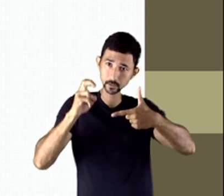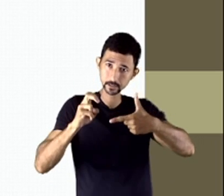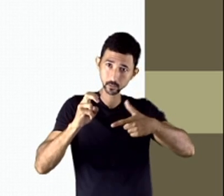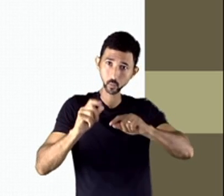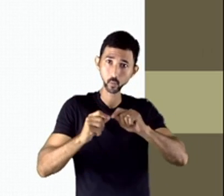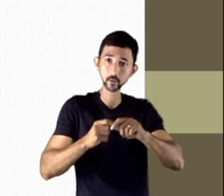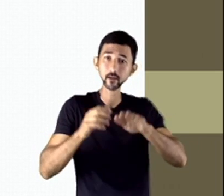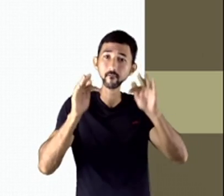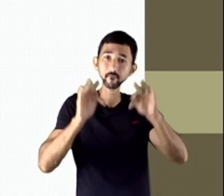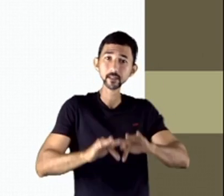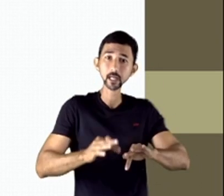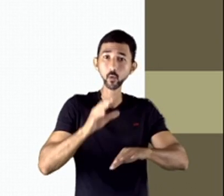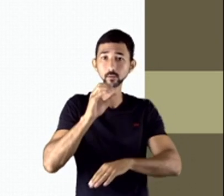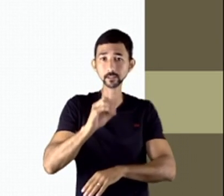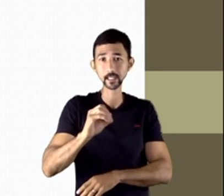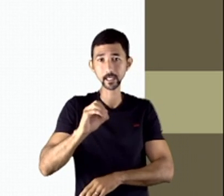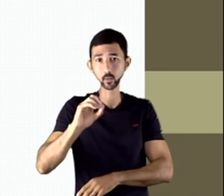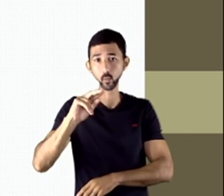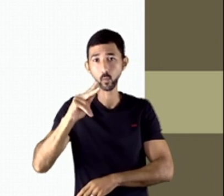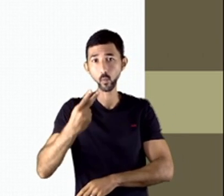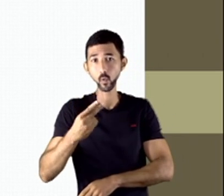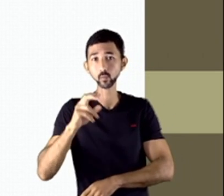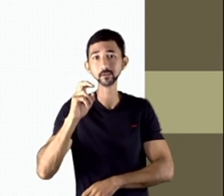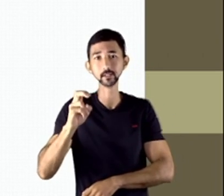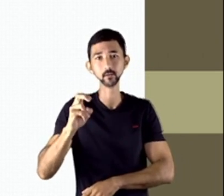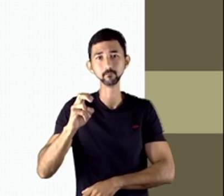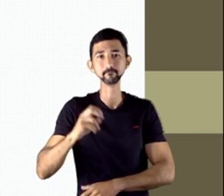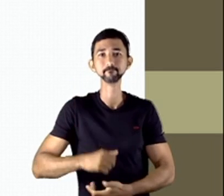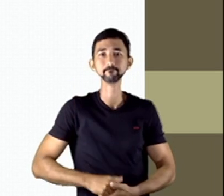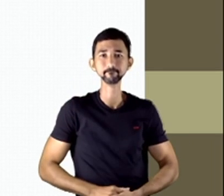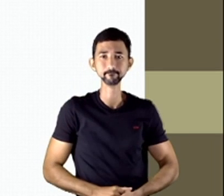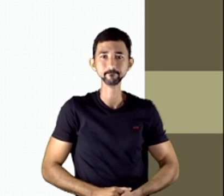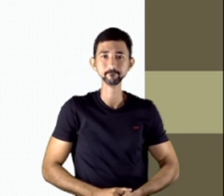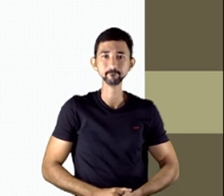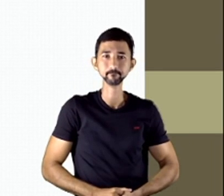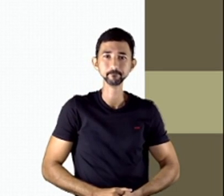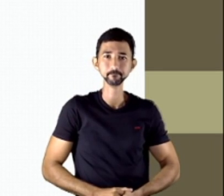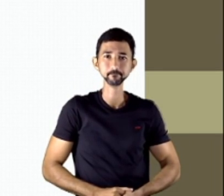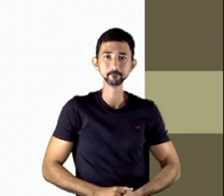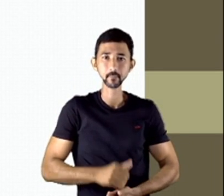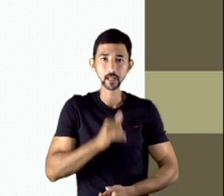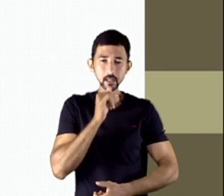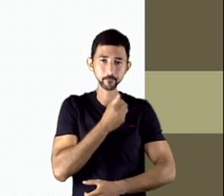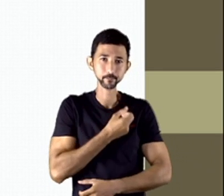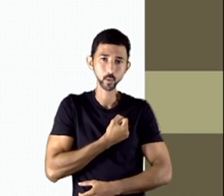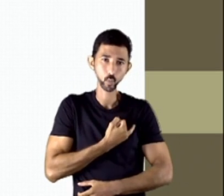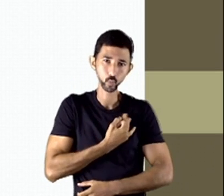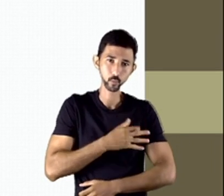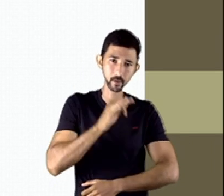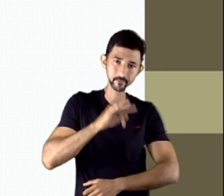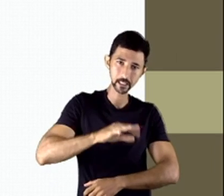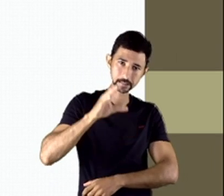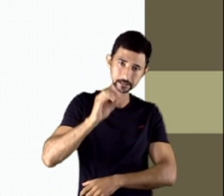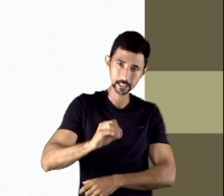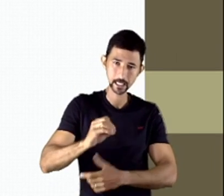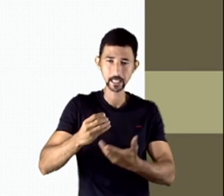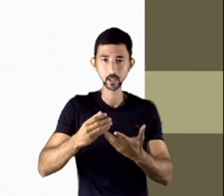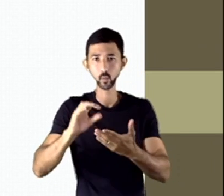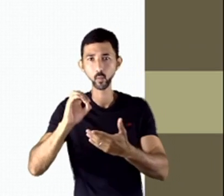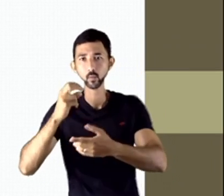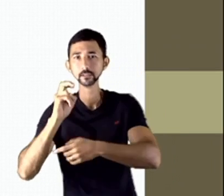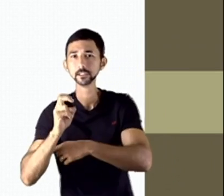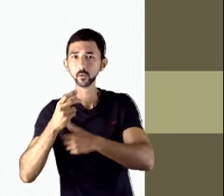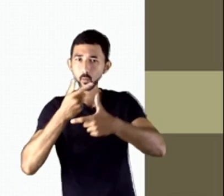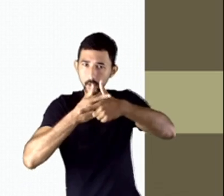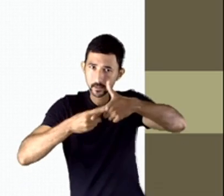quando ele termina em 0 ou 5. Então, se o número terminar em 0 ou em 5, ele é